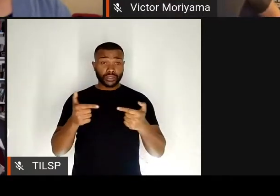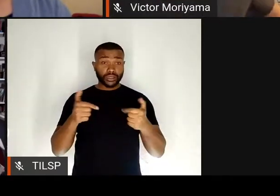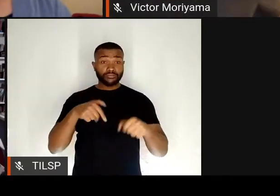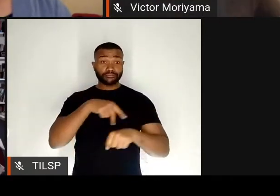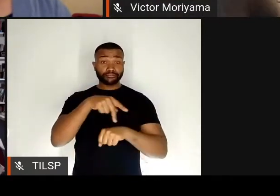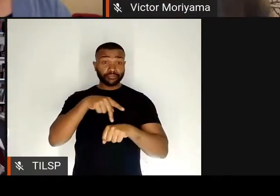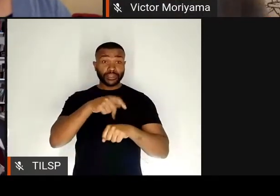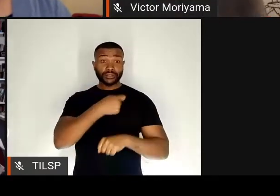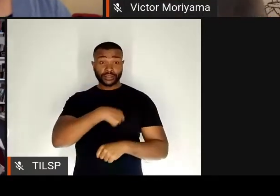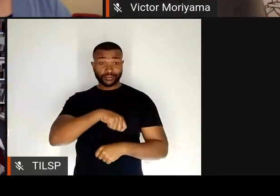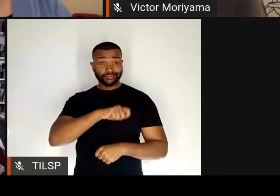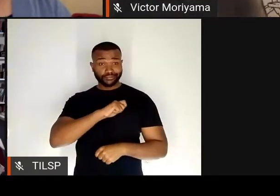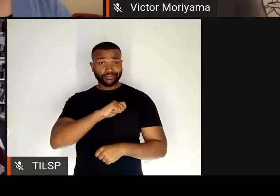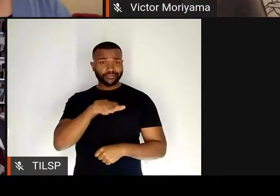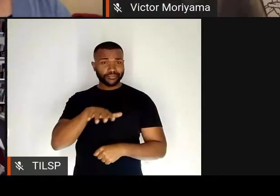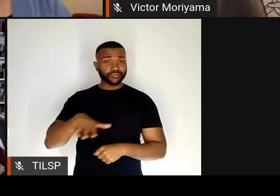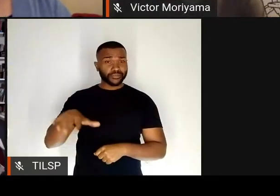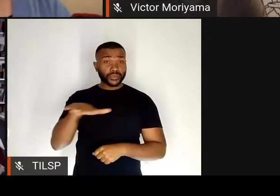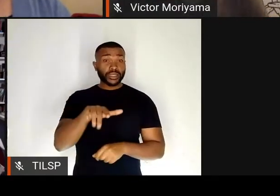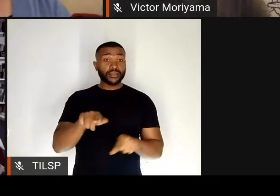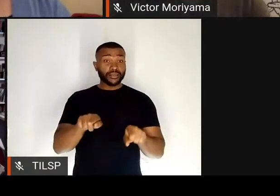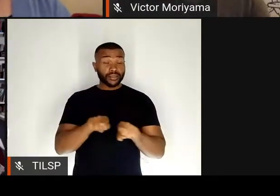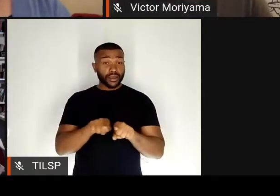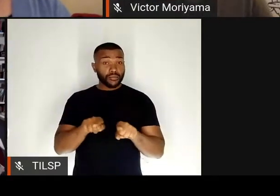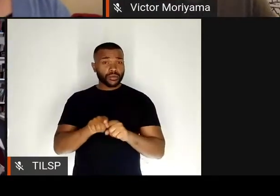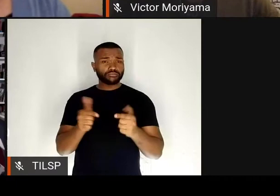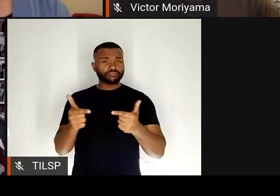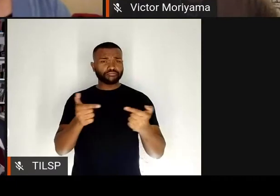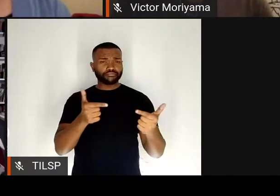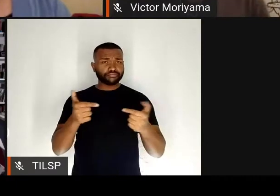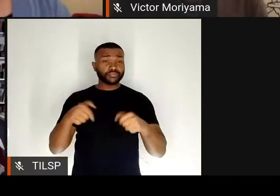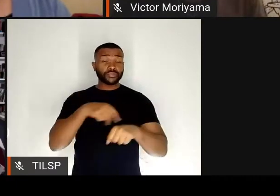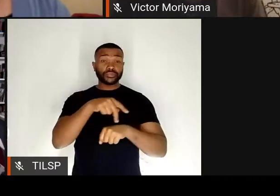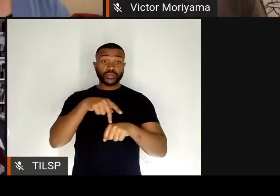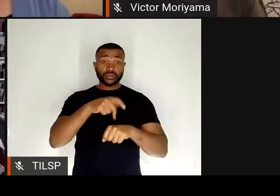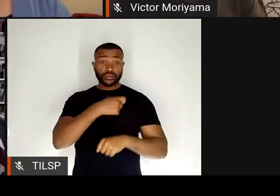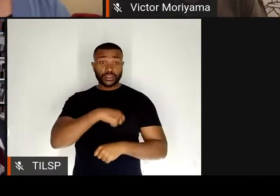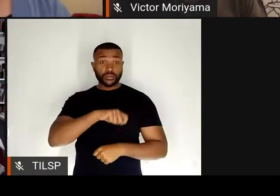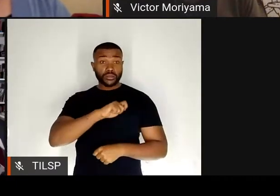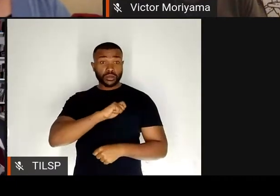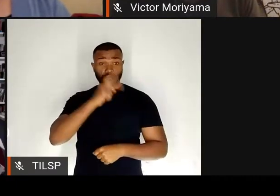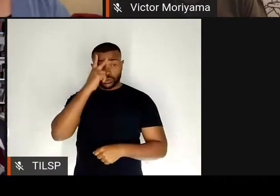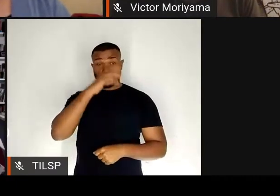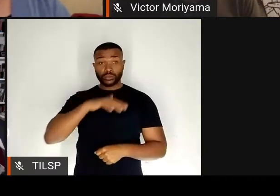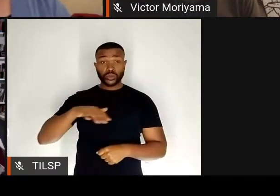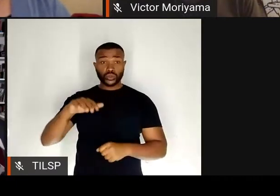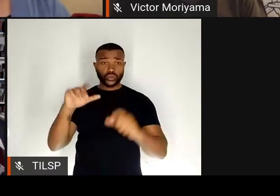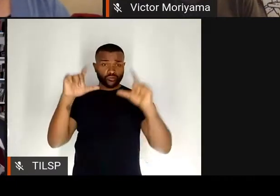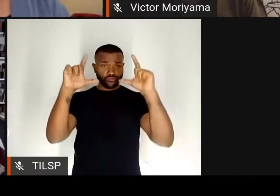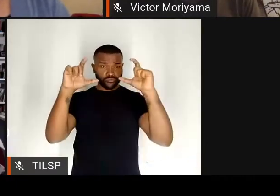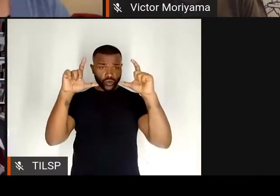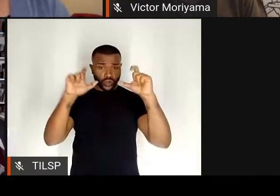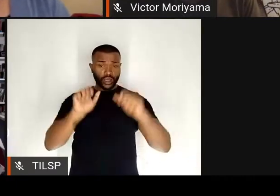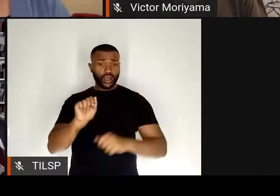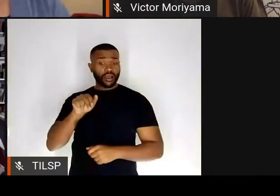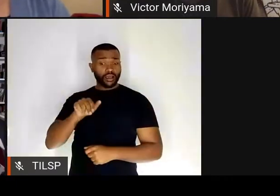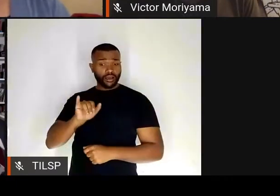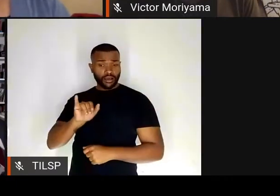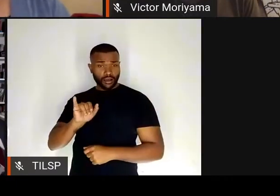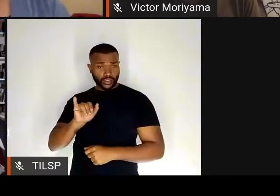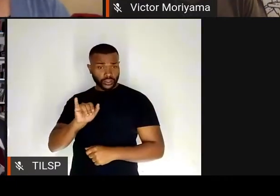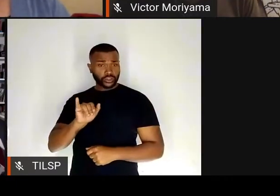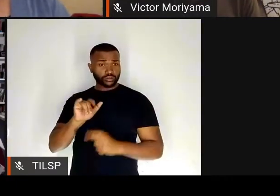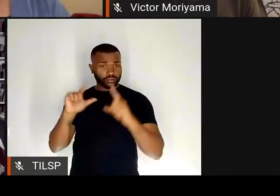E com o desenrolar do conflito na Espanha, os fotógrafos anti-guerra, né, ou os, que